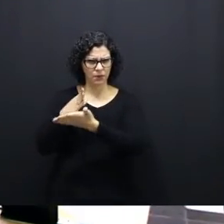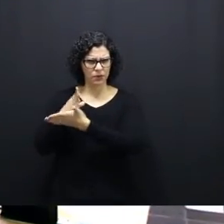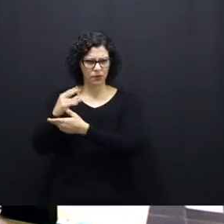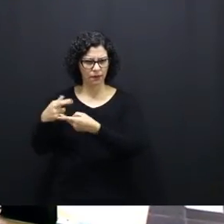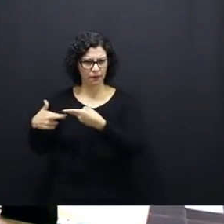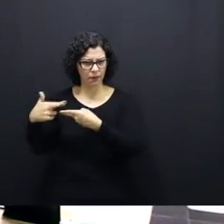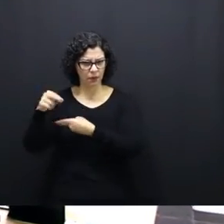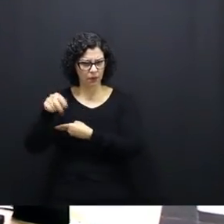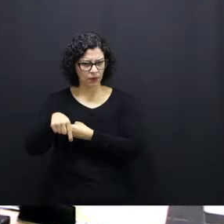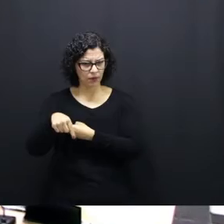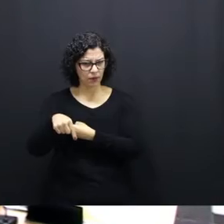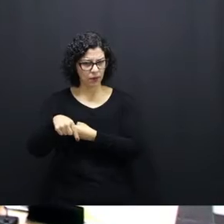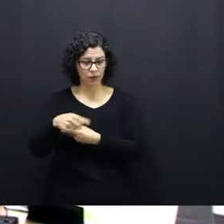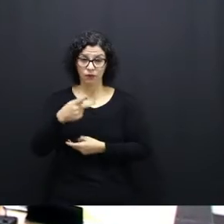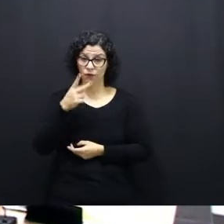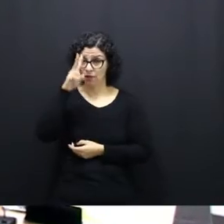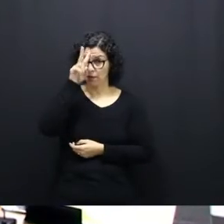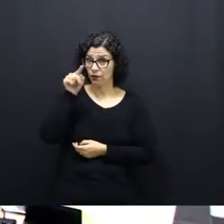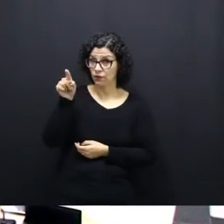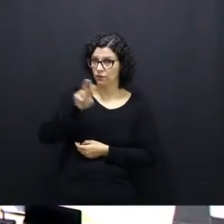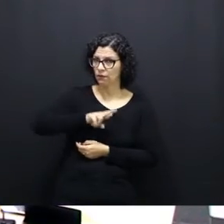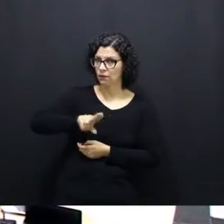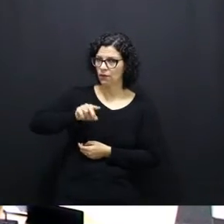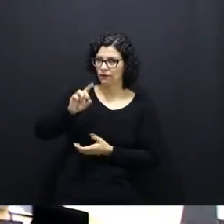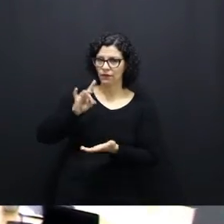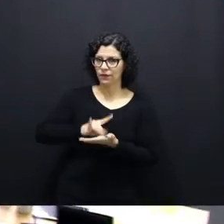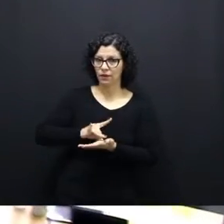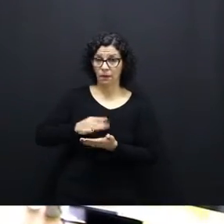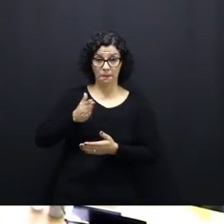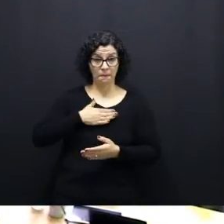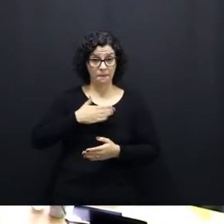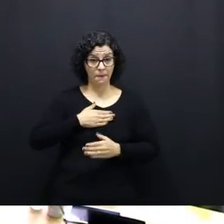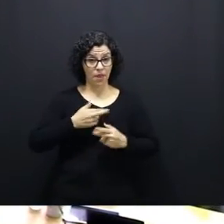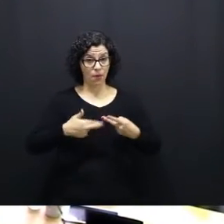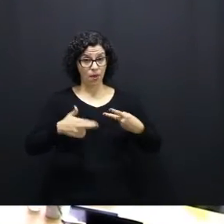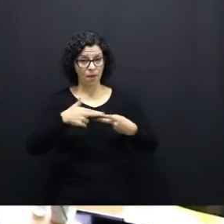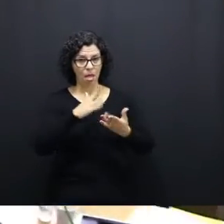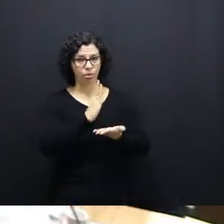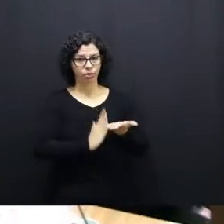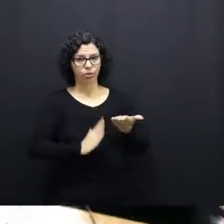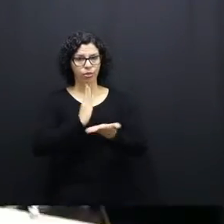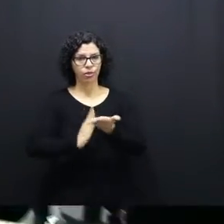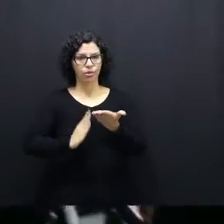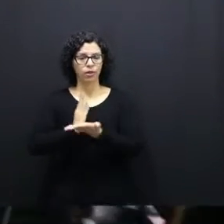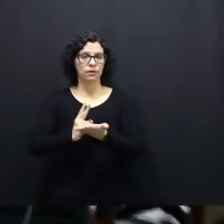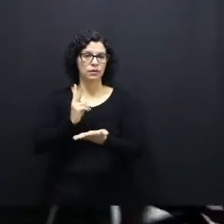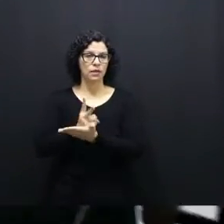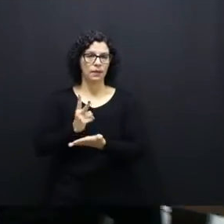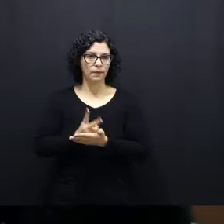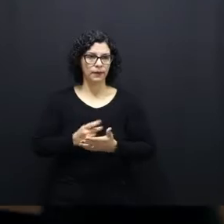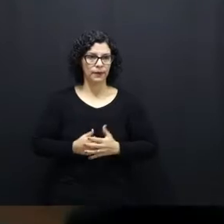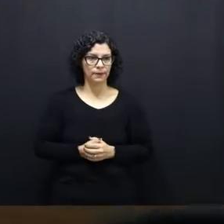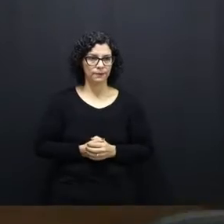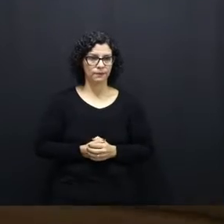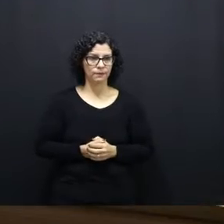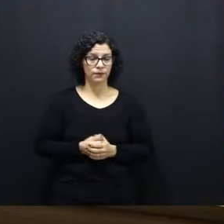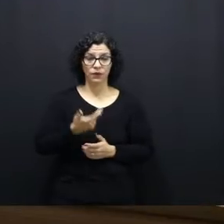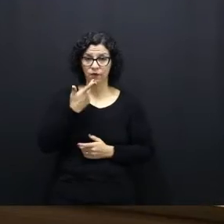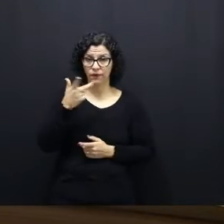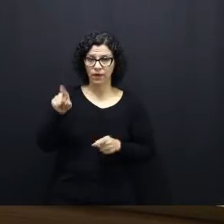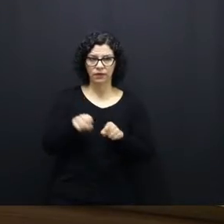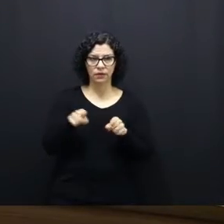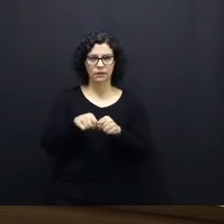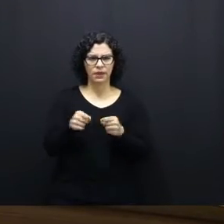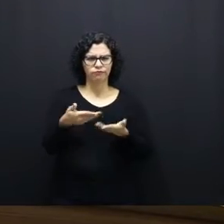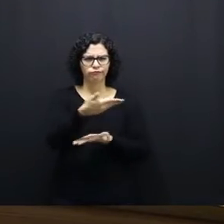casa aqui eu gostaria de lembrar o senhor que não os meus aquele Mentos sempre foram reprovados o encontro falem